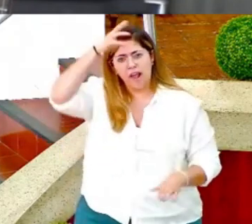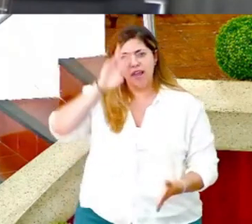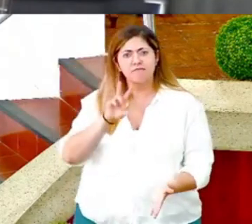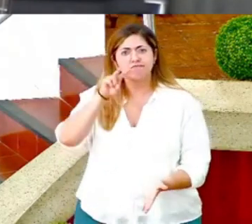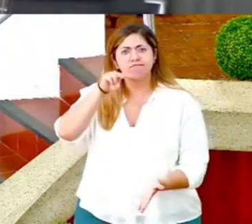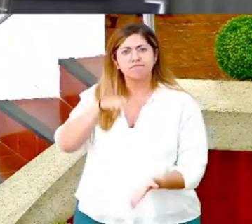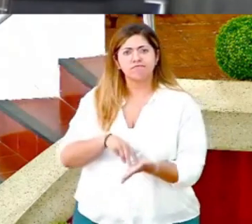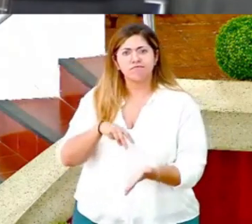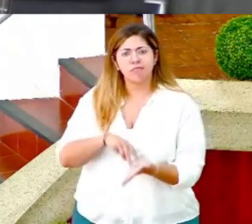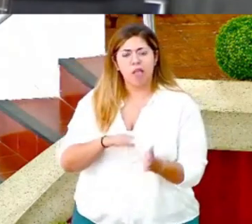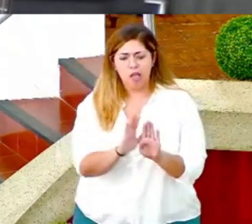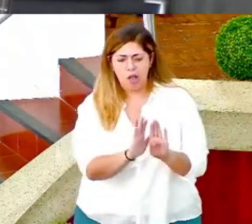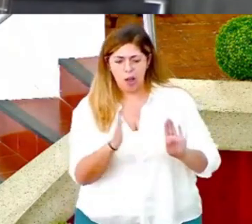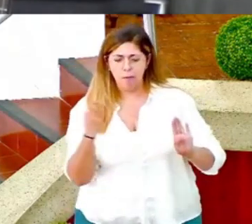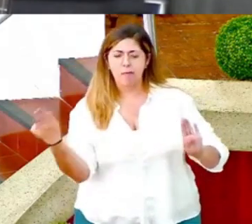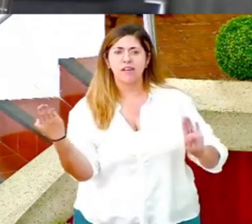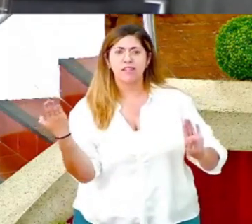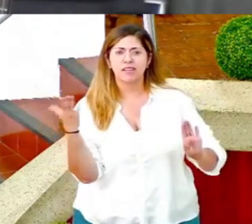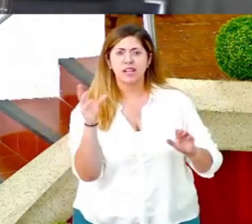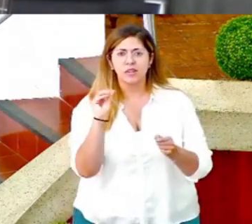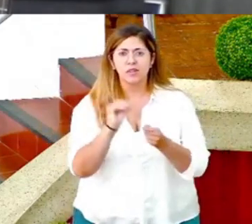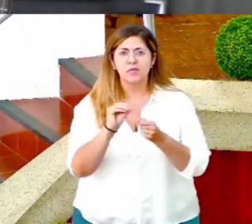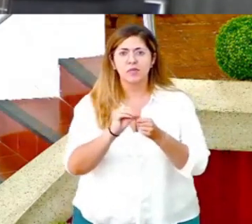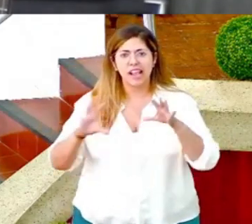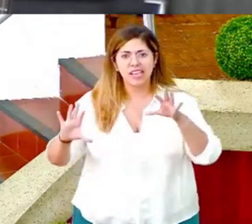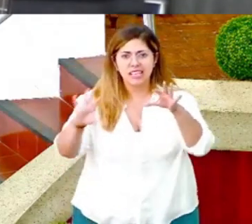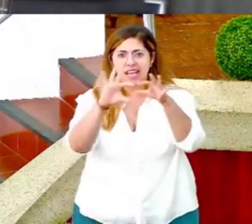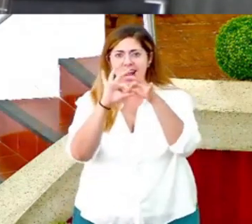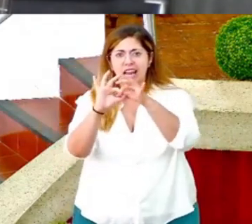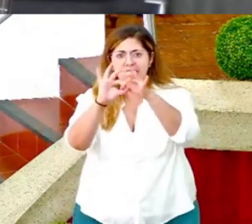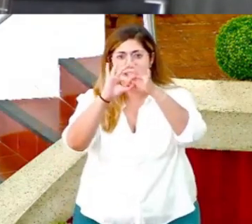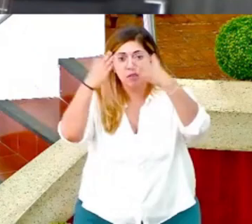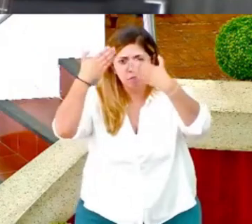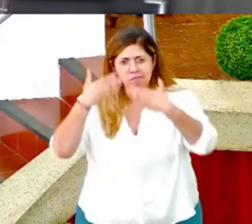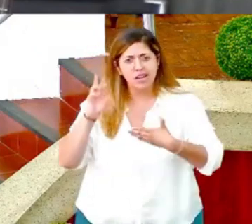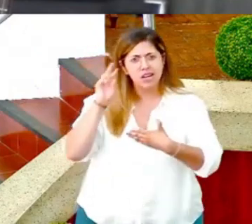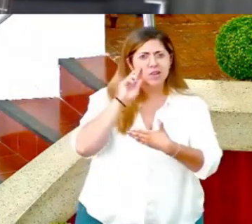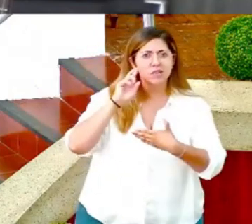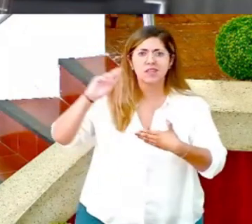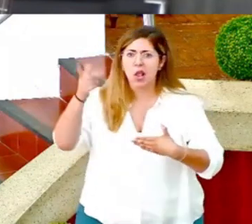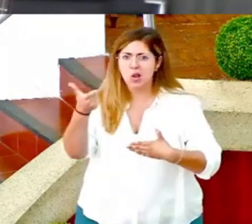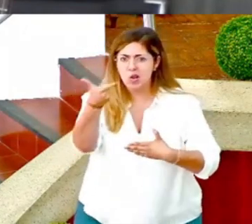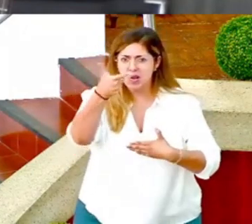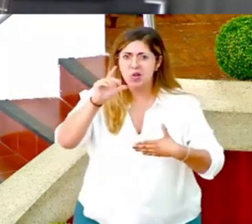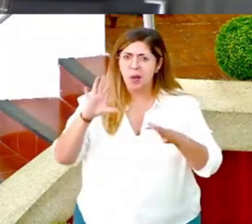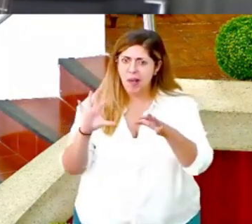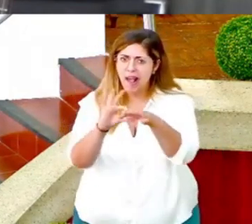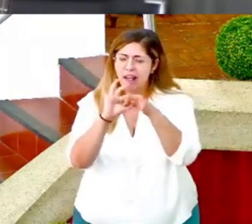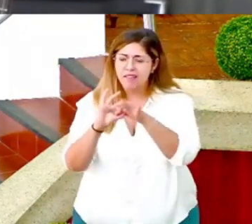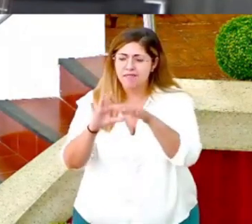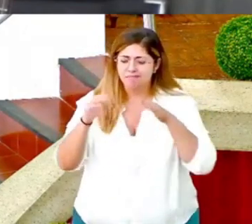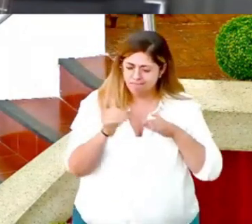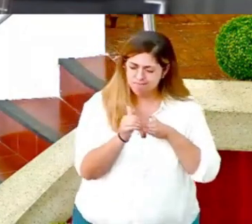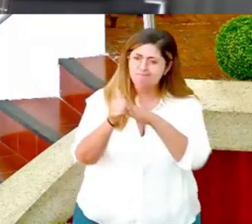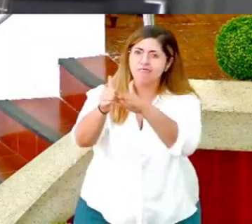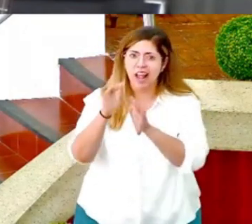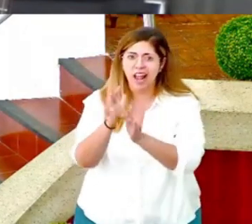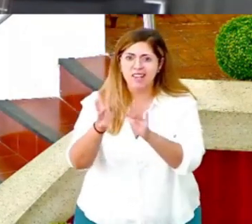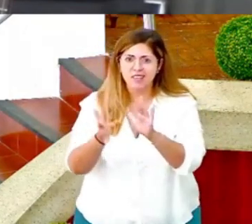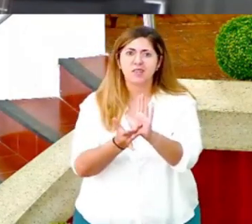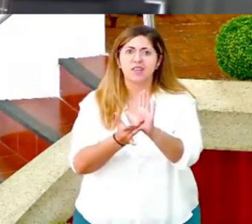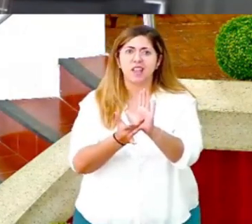coluna e fez aliança ante o Senhor para o seguirem, guardarem os seus mandamentos, os